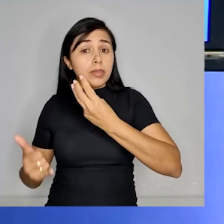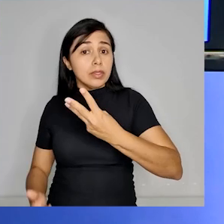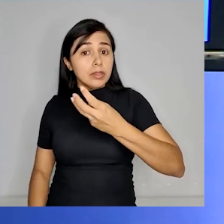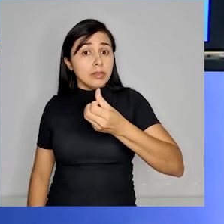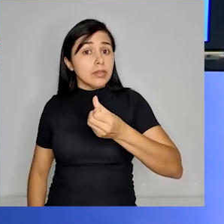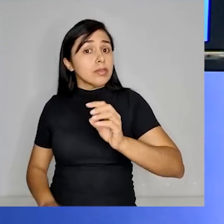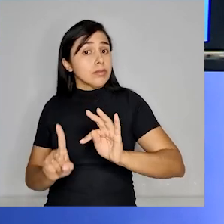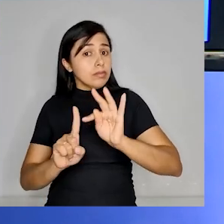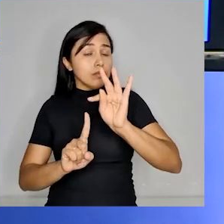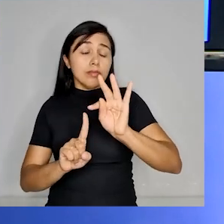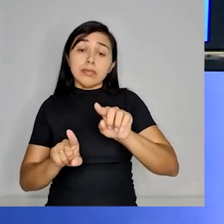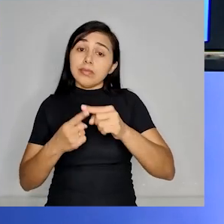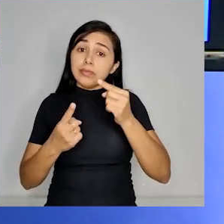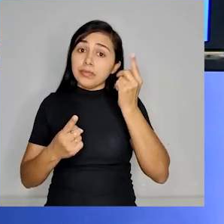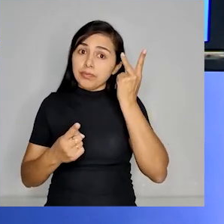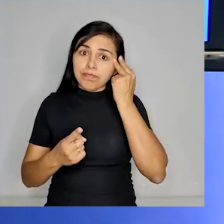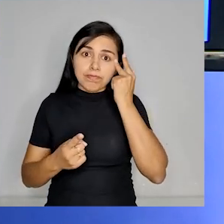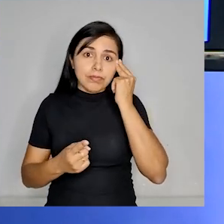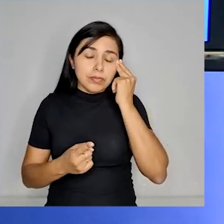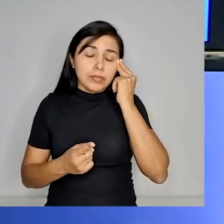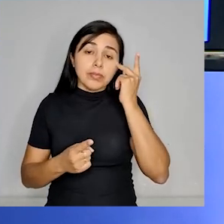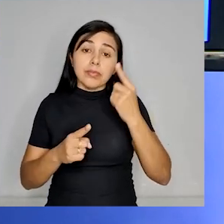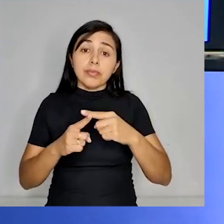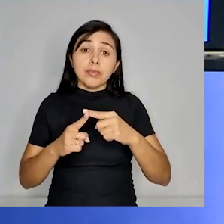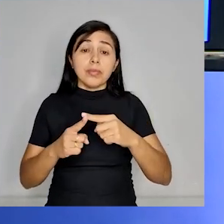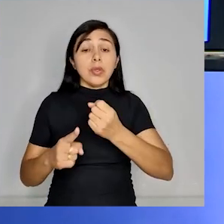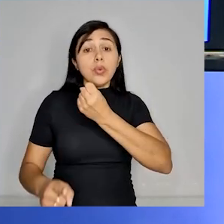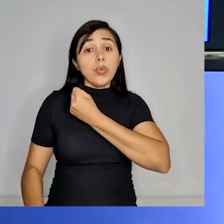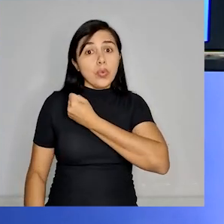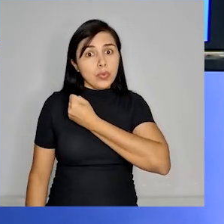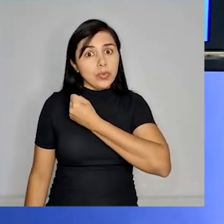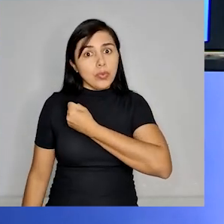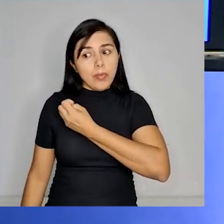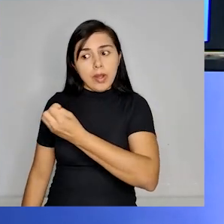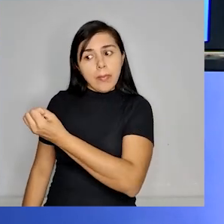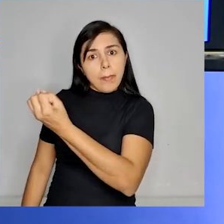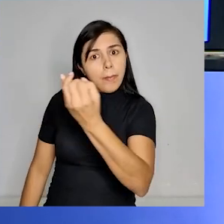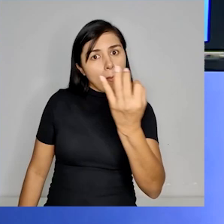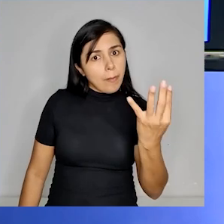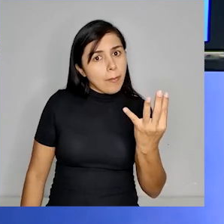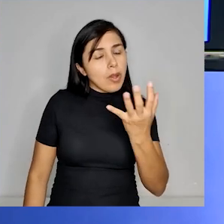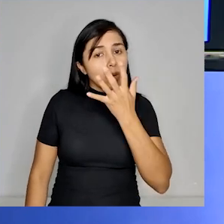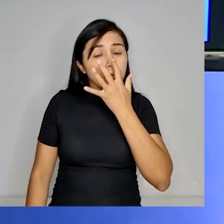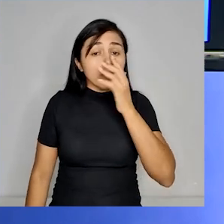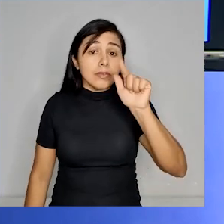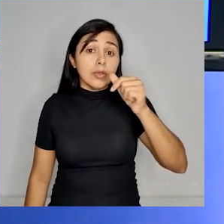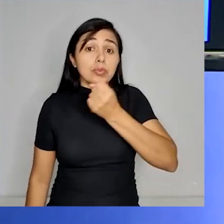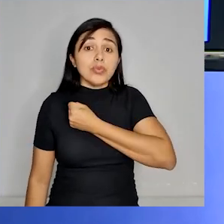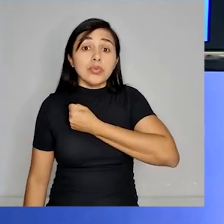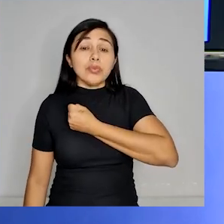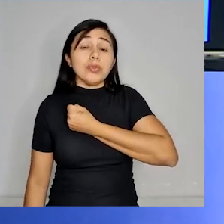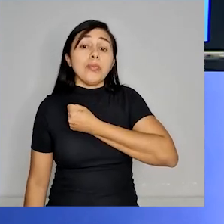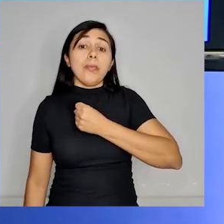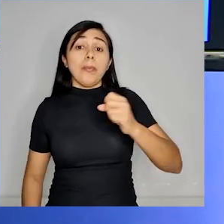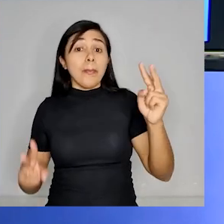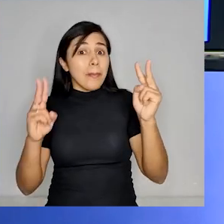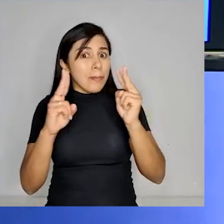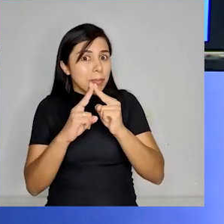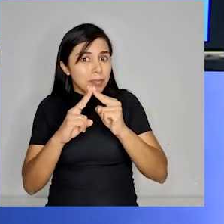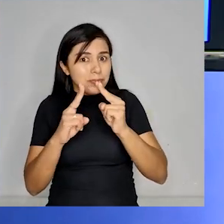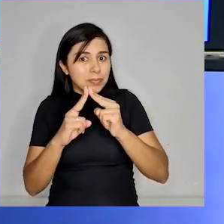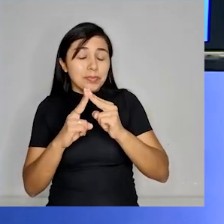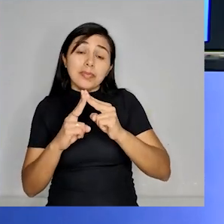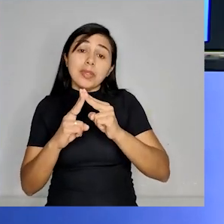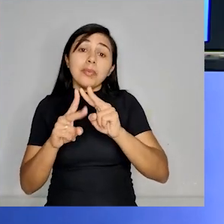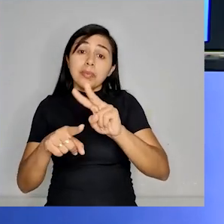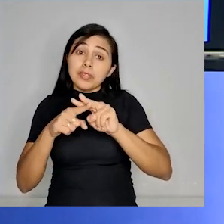pode acontecer justamente porque o número de observações foi um número par, né? E se a gente quer a medida central, quando